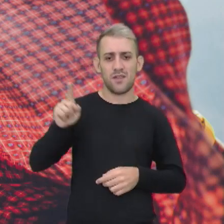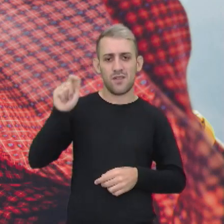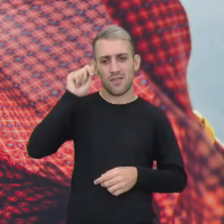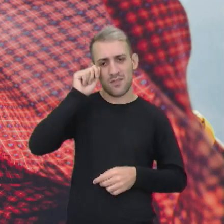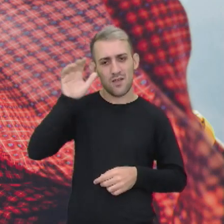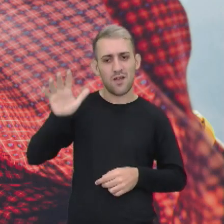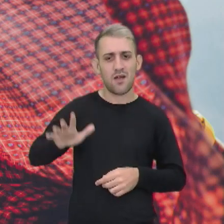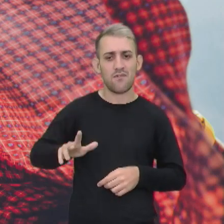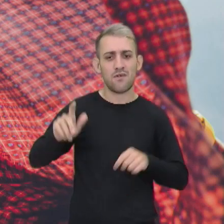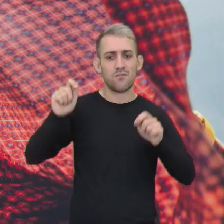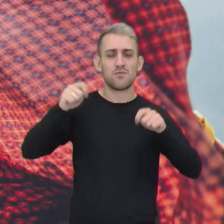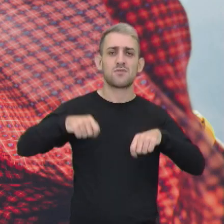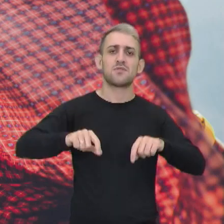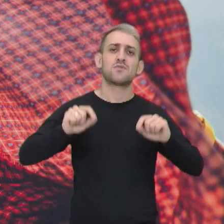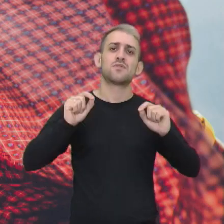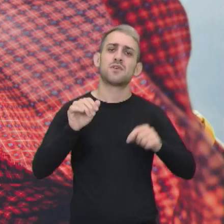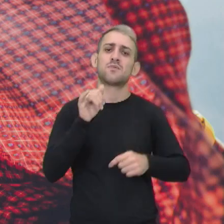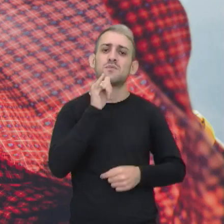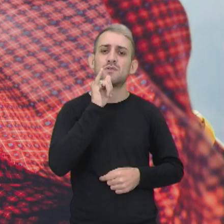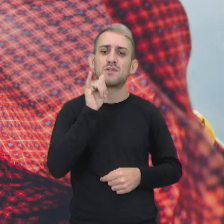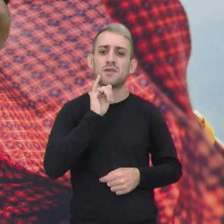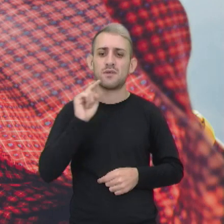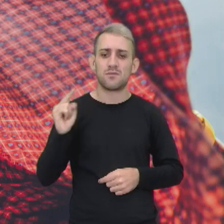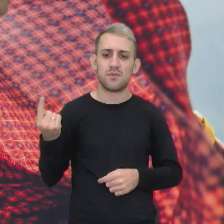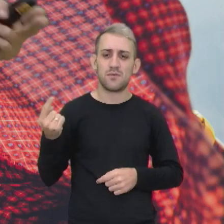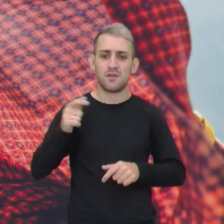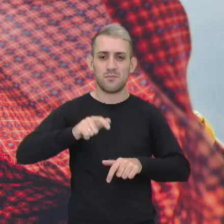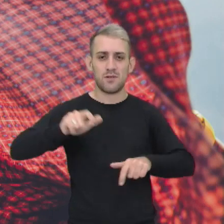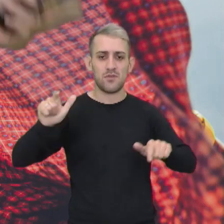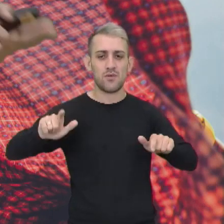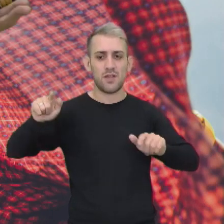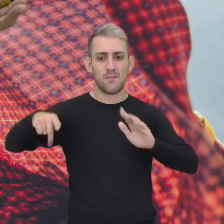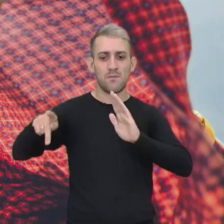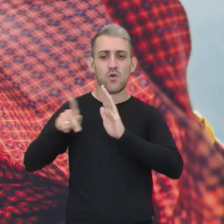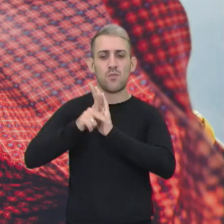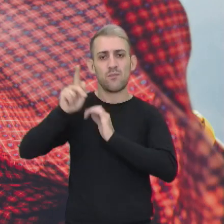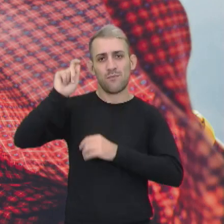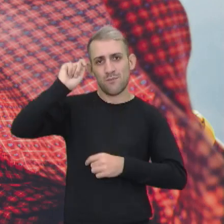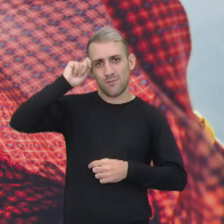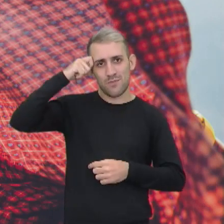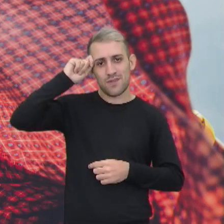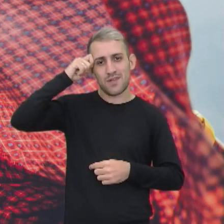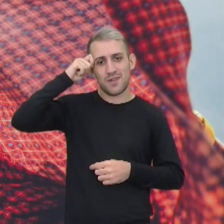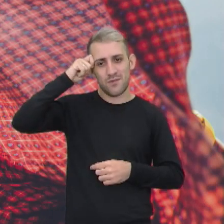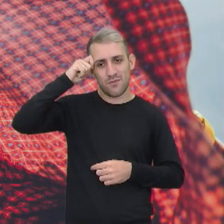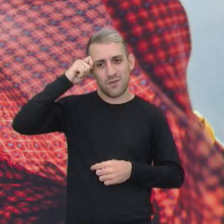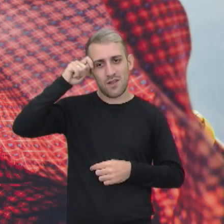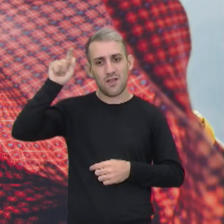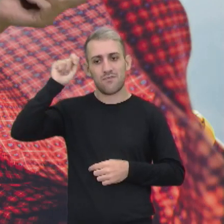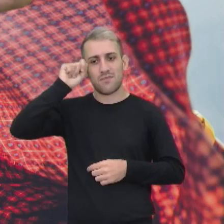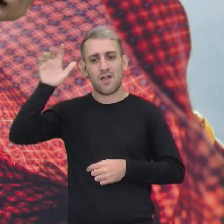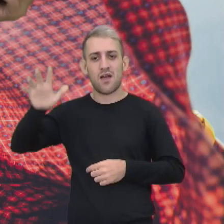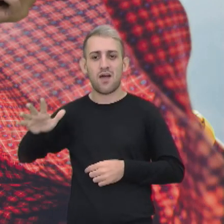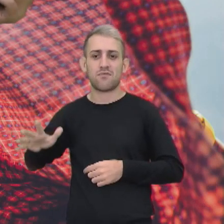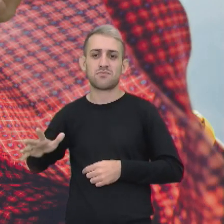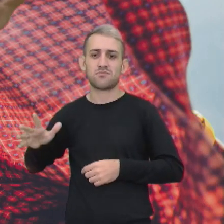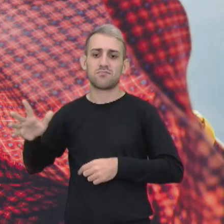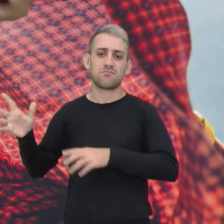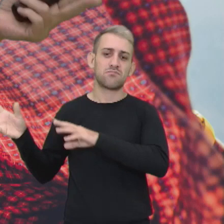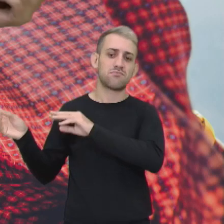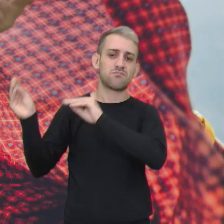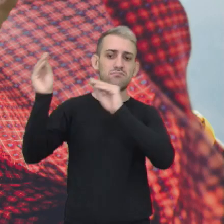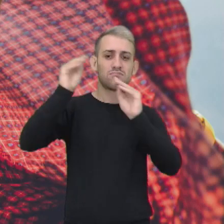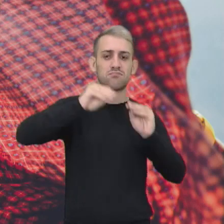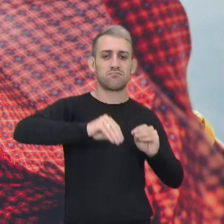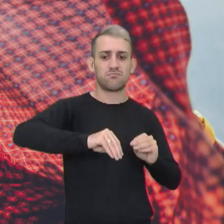muito possível que os primeiros seres humanos eram todos negros. E aí, saindo da África, saindo das condições